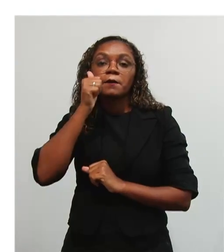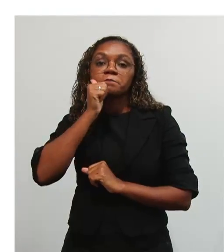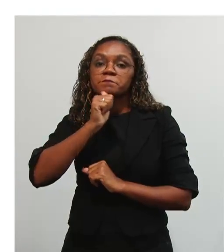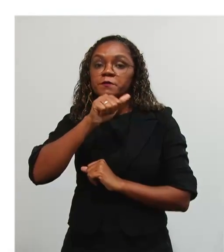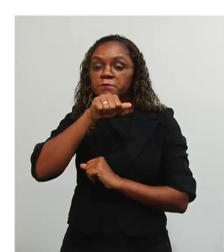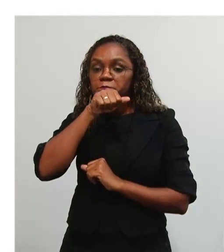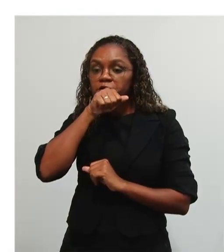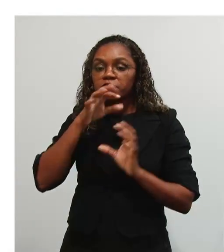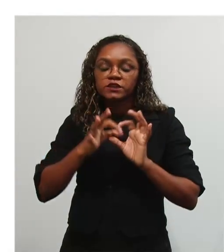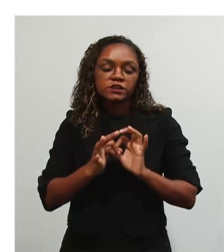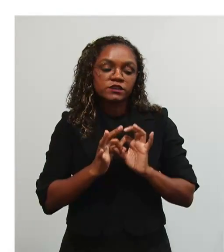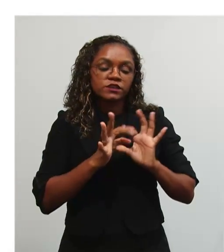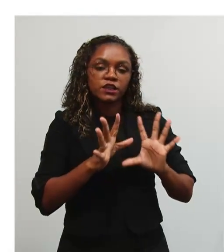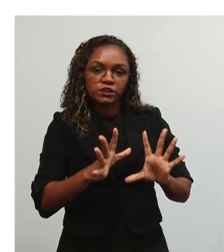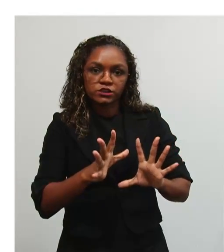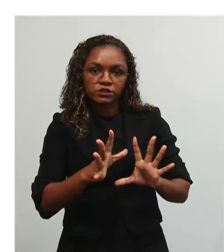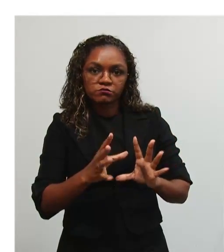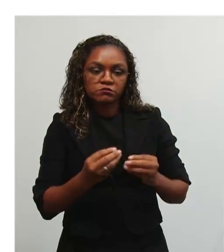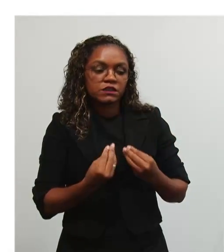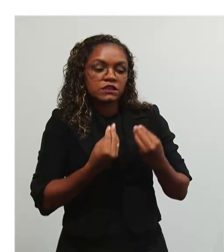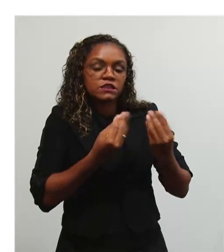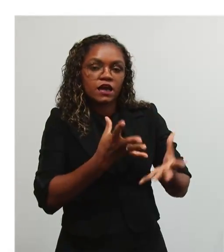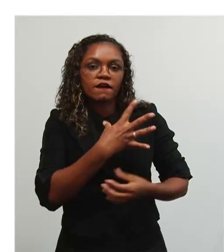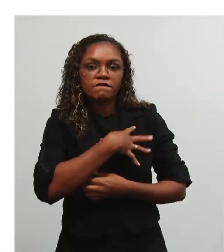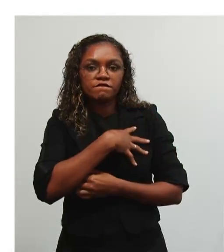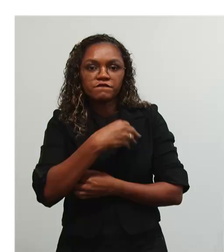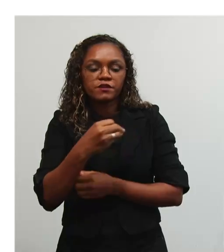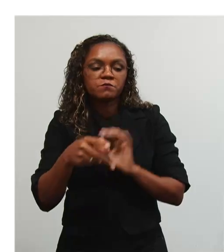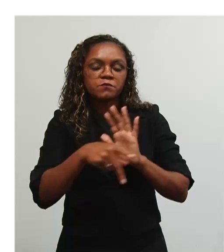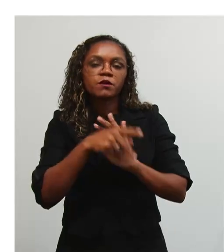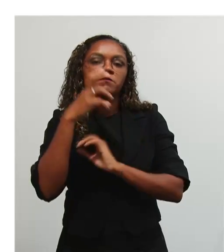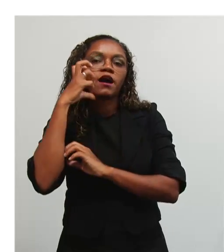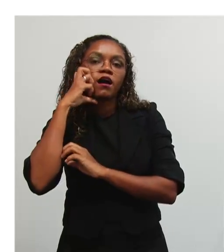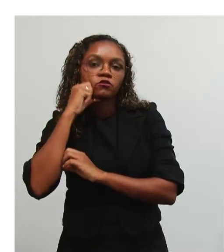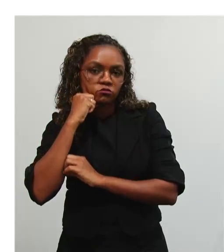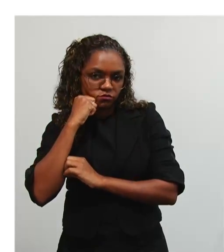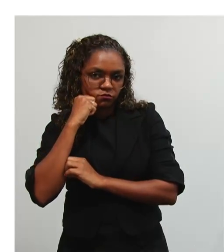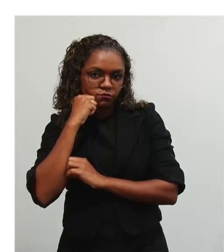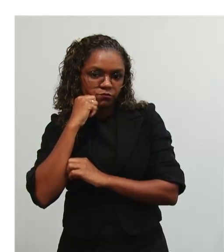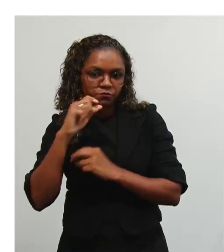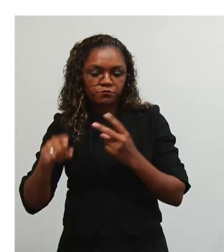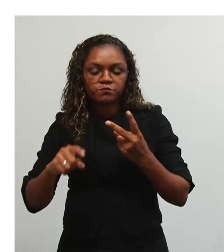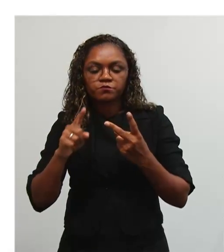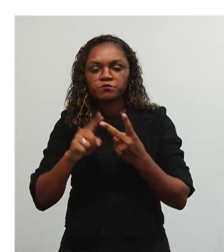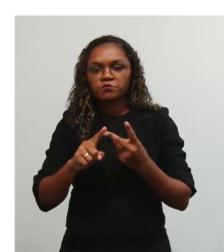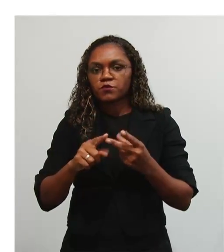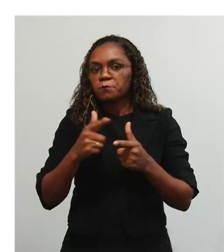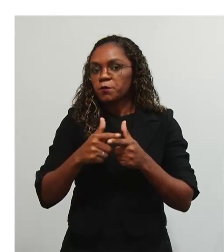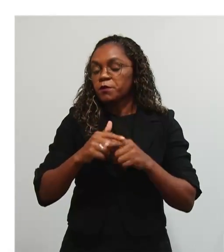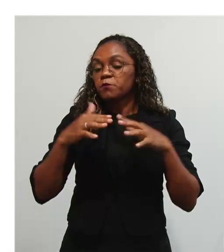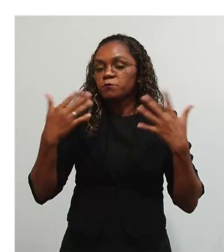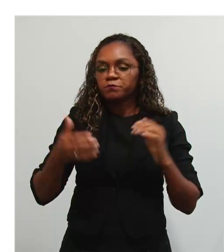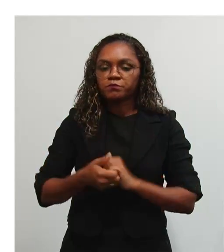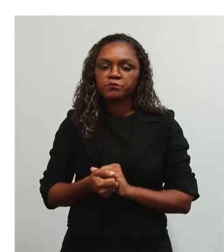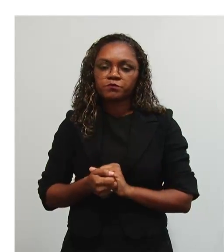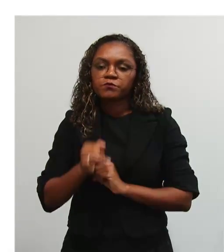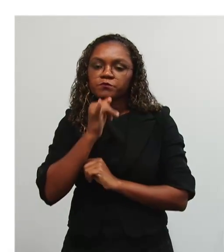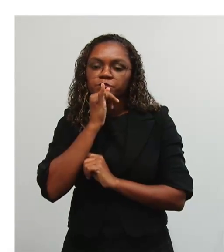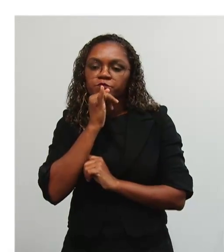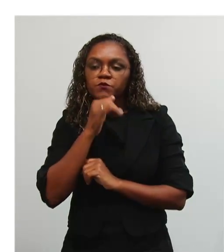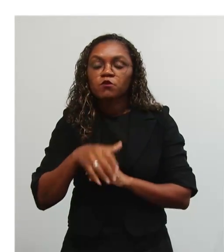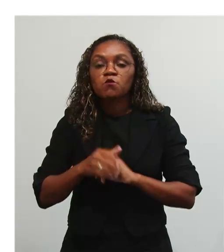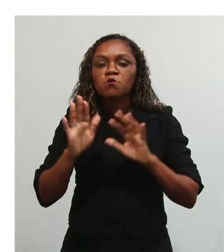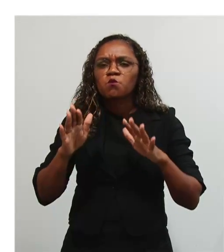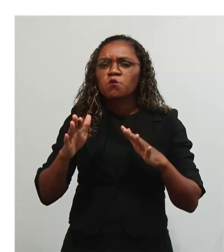um tema geral. Perfil da mãe que deixa o filho para adoção. Problema: quais condições exercem mais influência